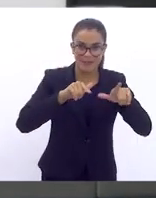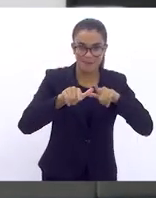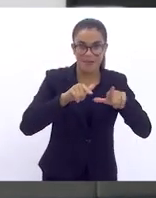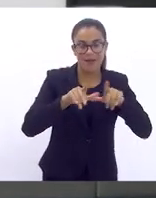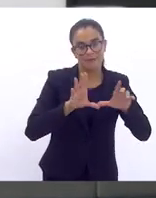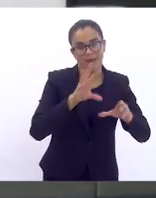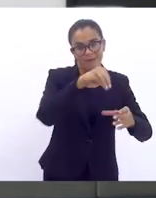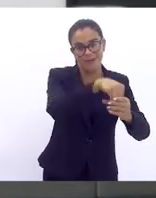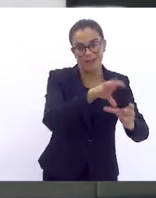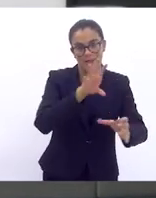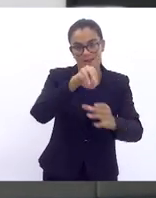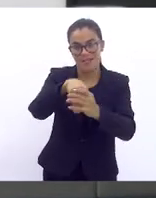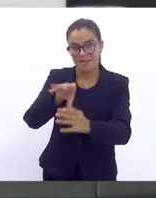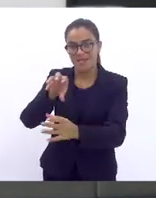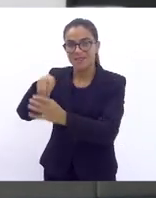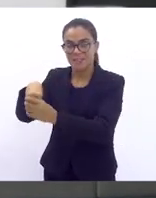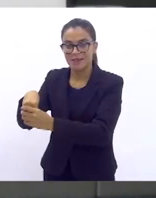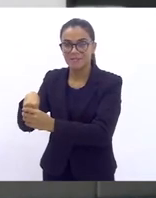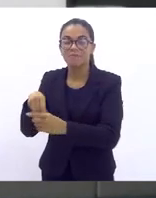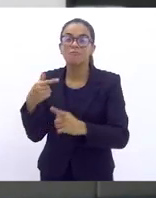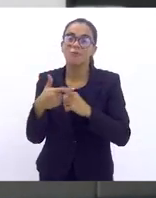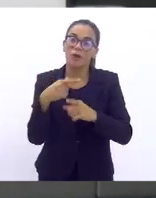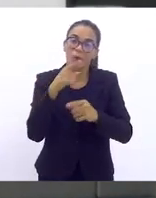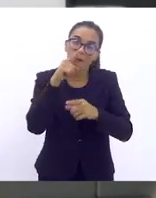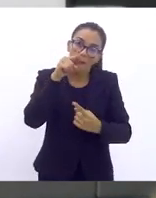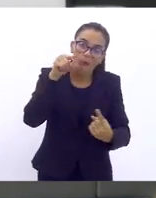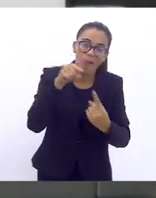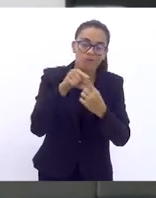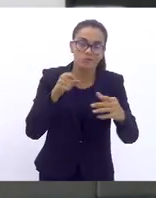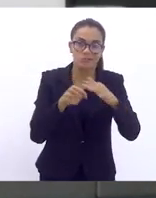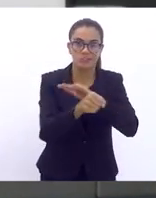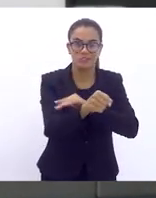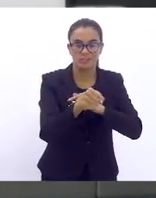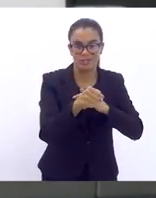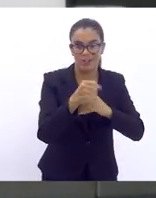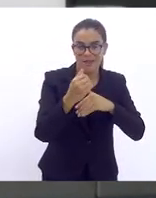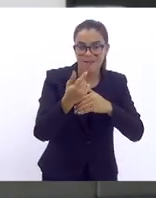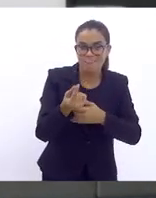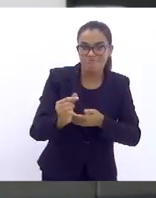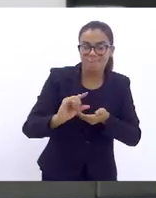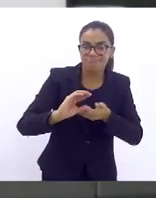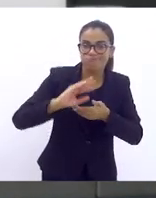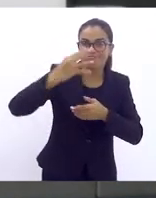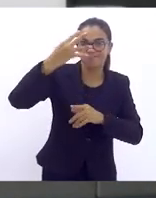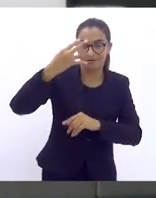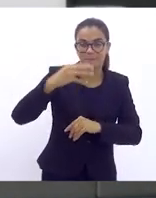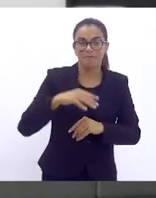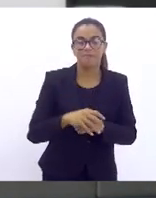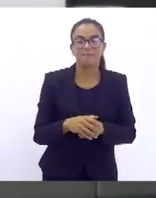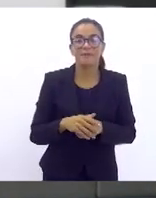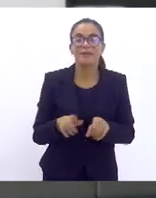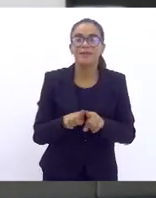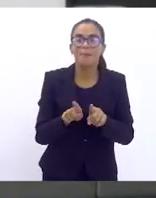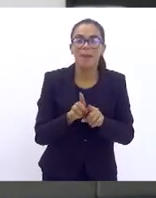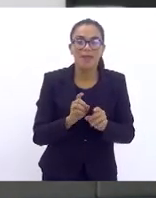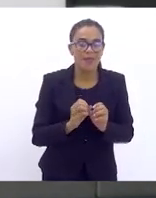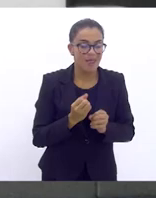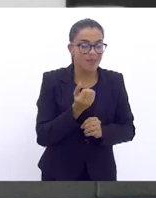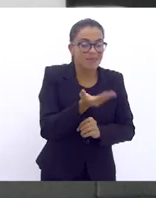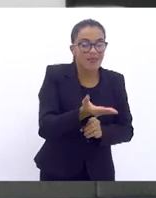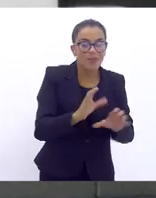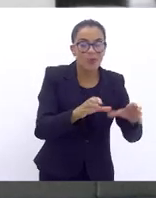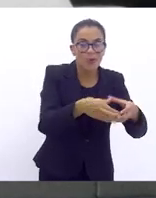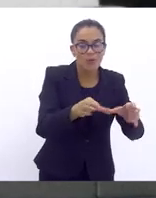porque um dos objetivos da geração de emprego e renda mas adotando e trazendo para cada discussão as